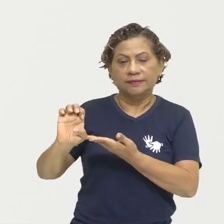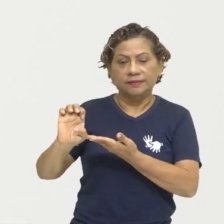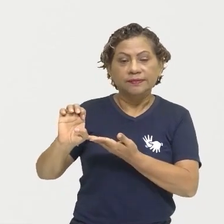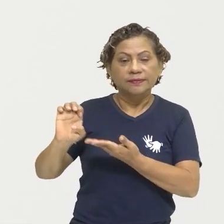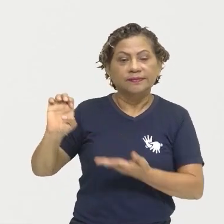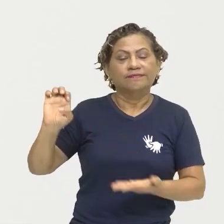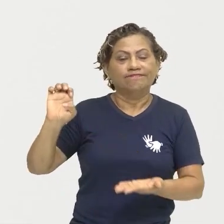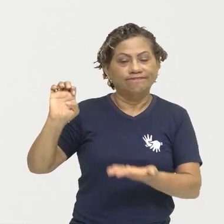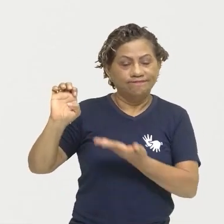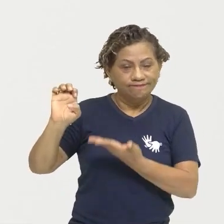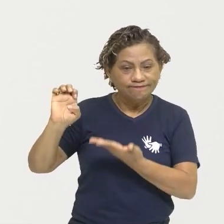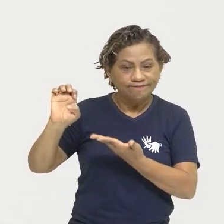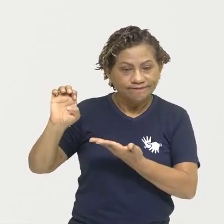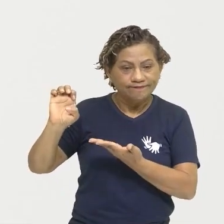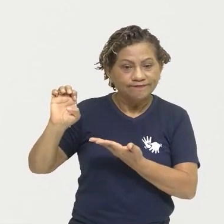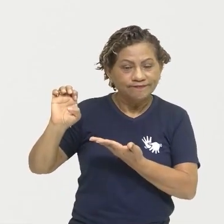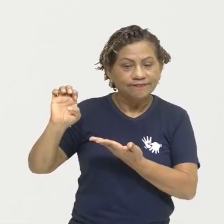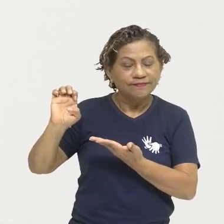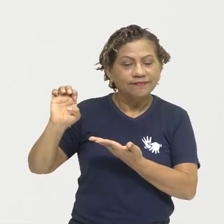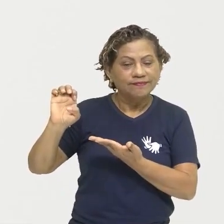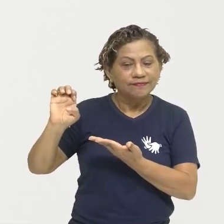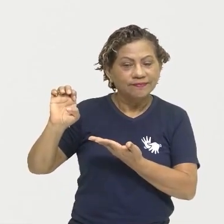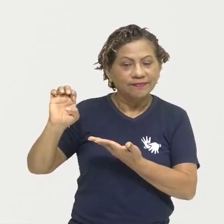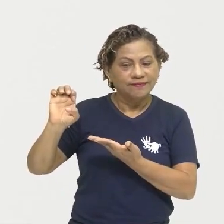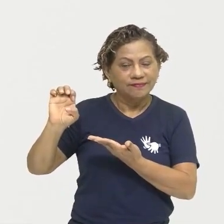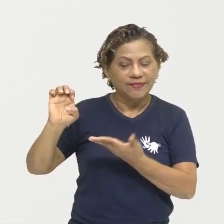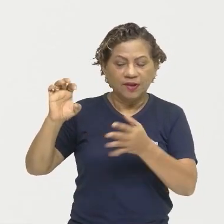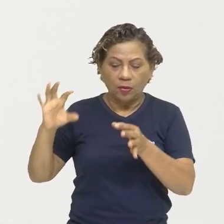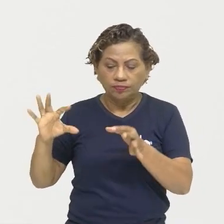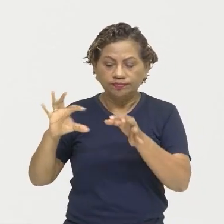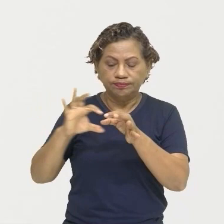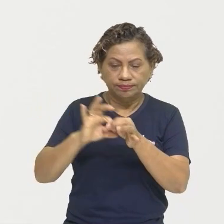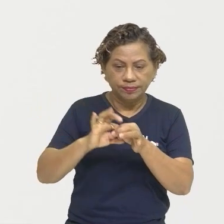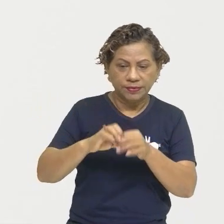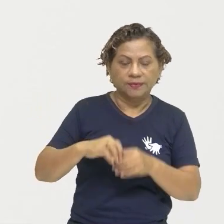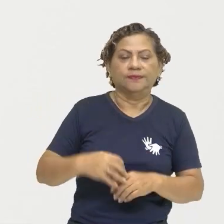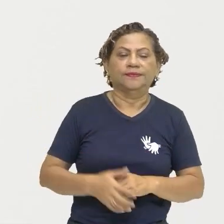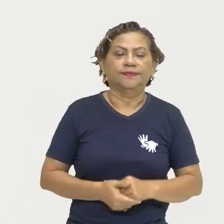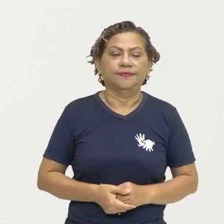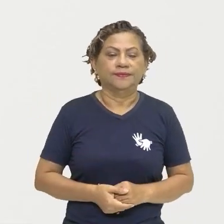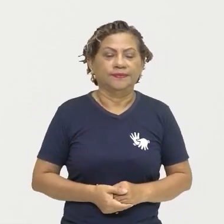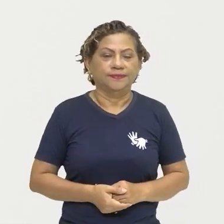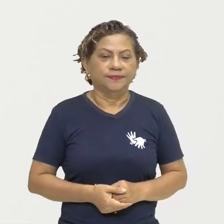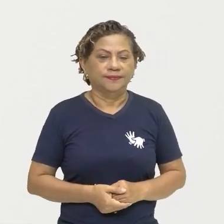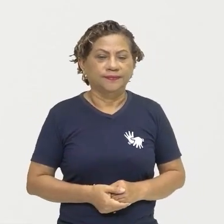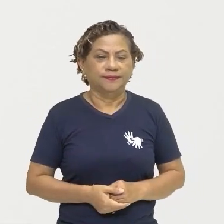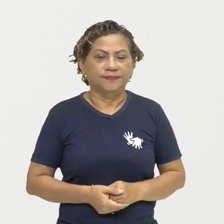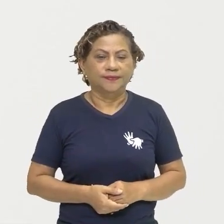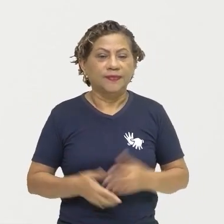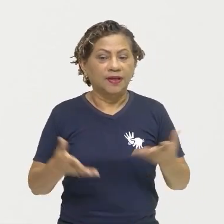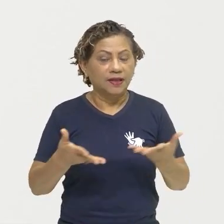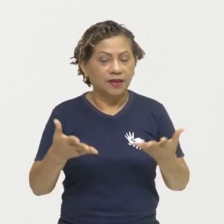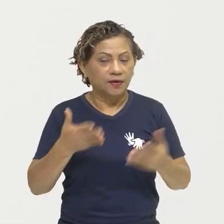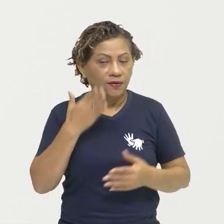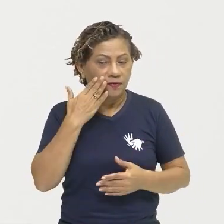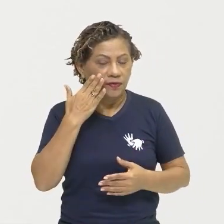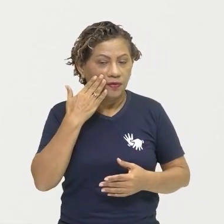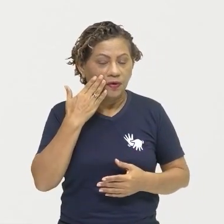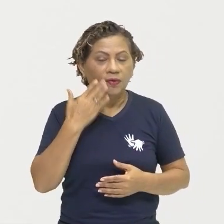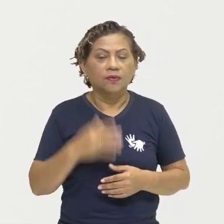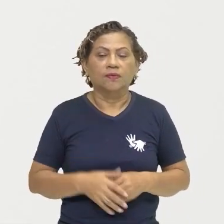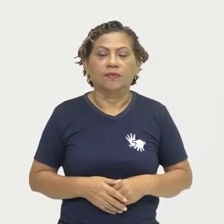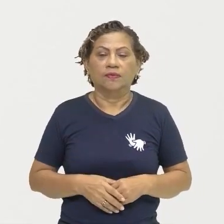que está introduzindo esta segunda oração. Muito bem, agora vamos continuar aprendendo